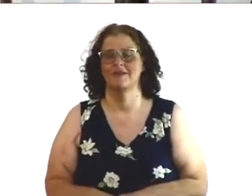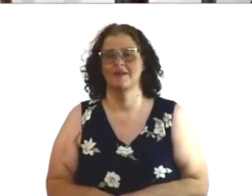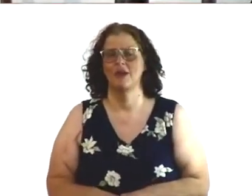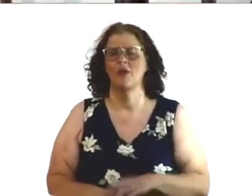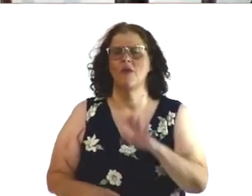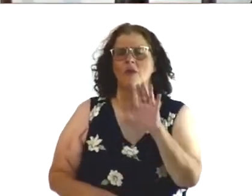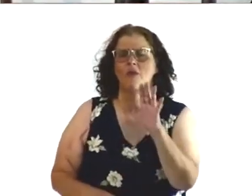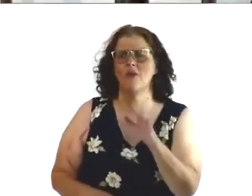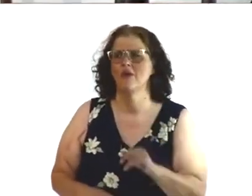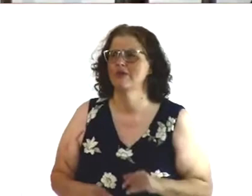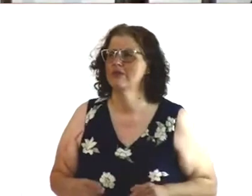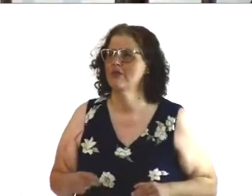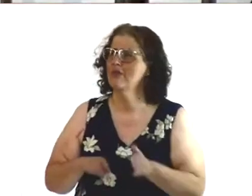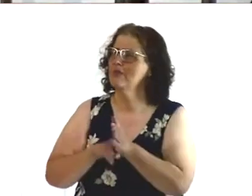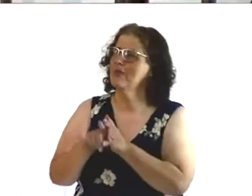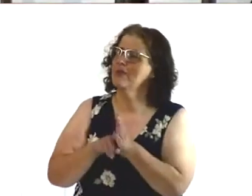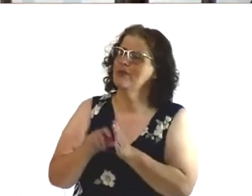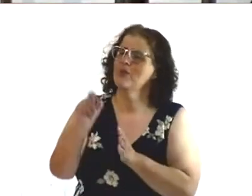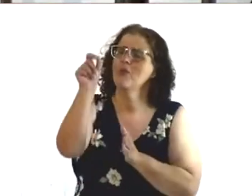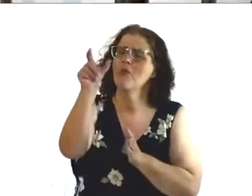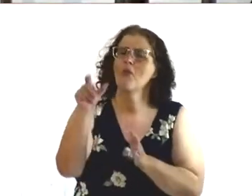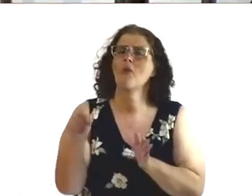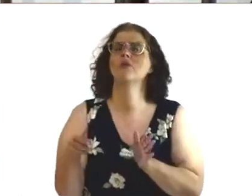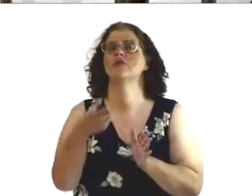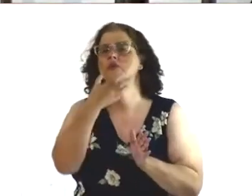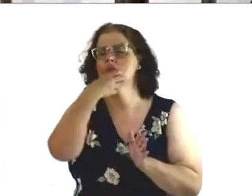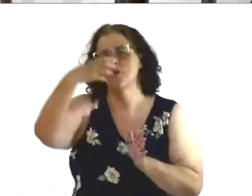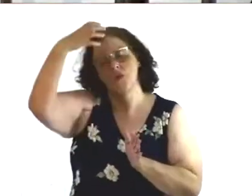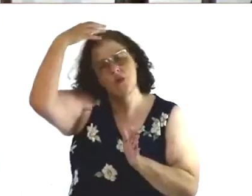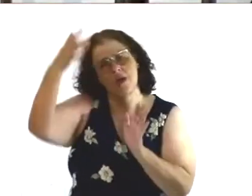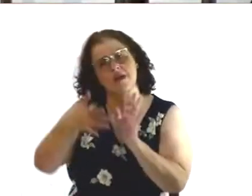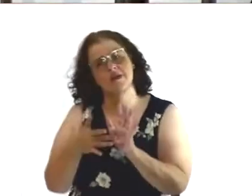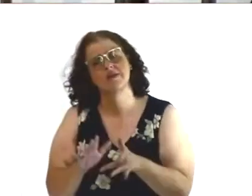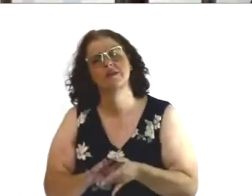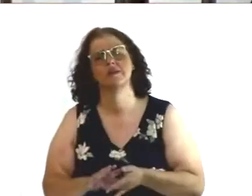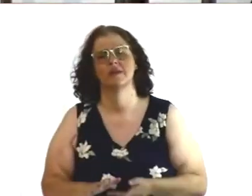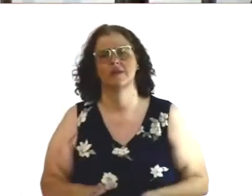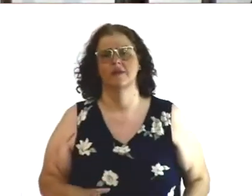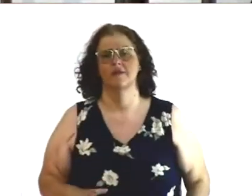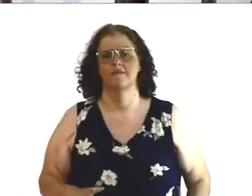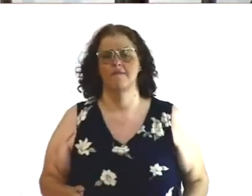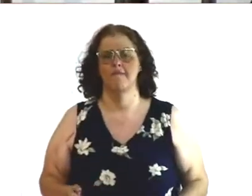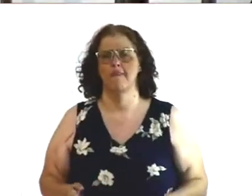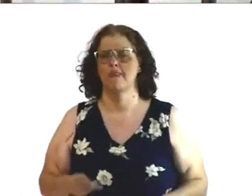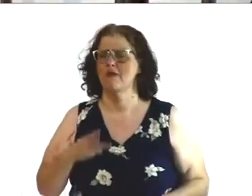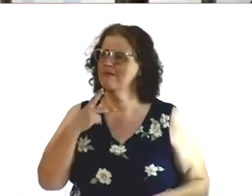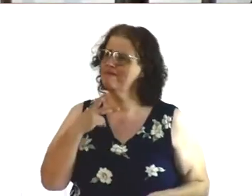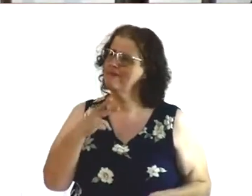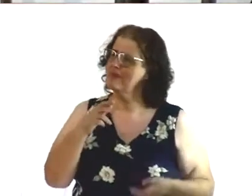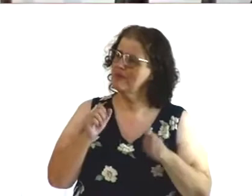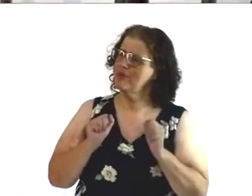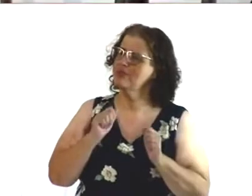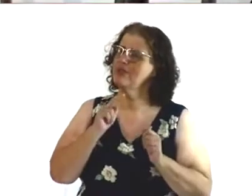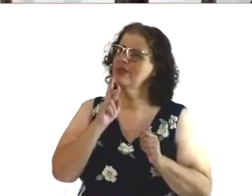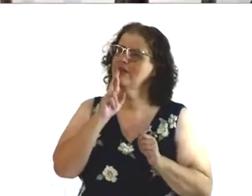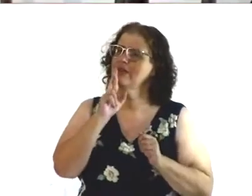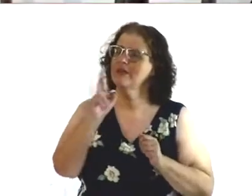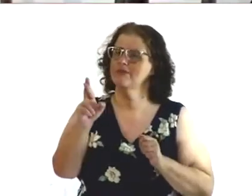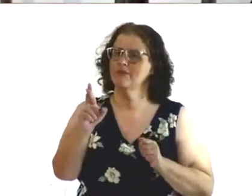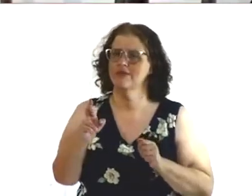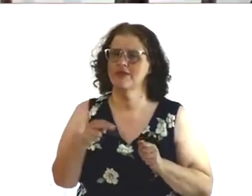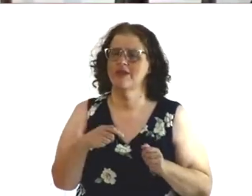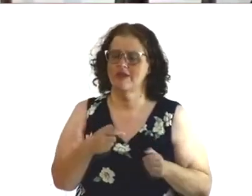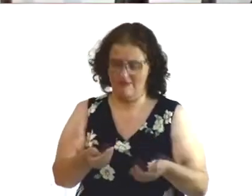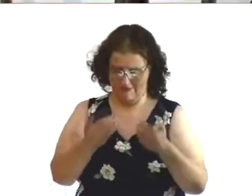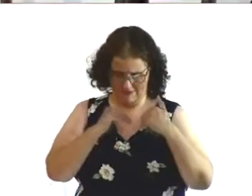Rei Jesus? Nós temos de nos perguntar, está no meu coração? Porque o Senhor